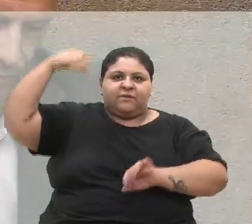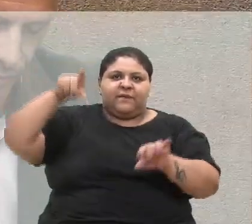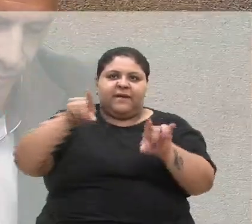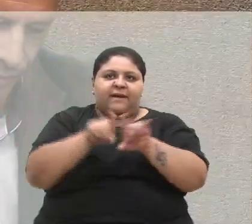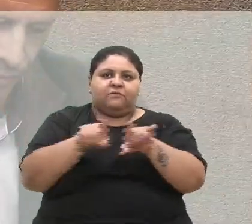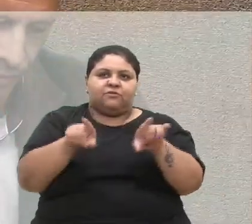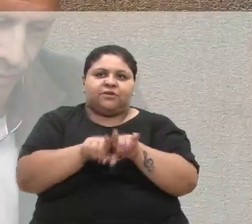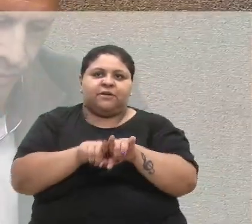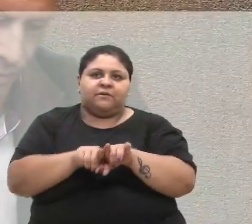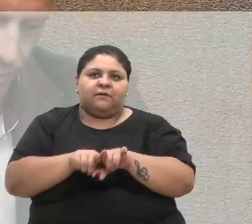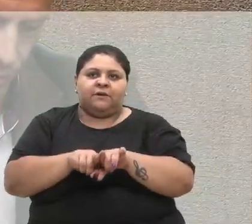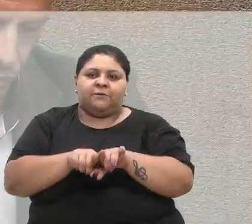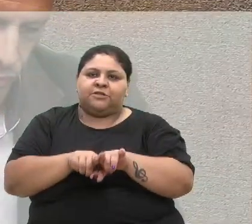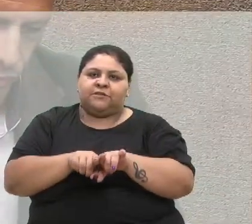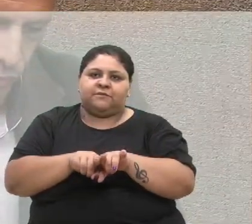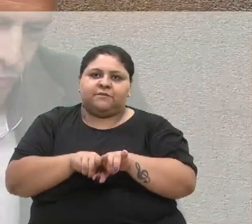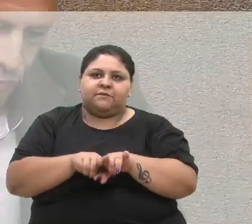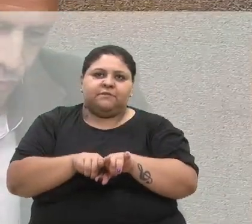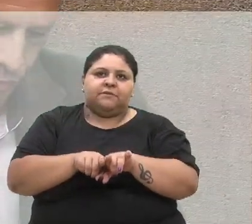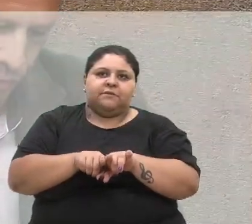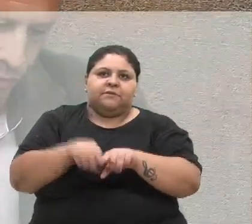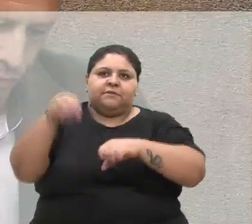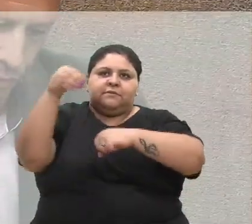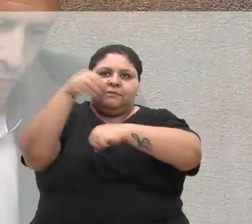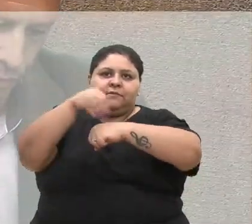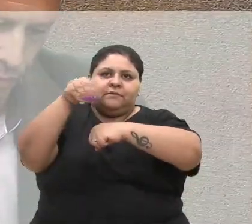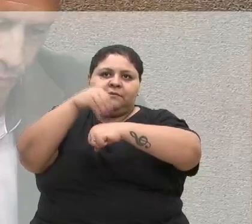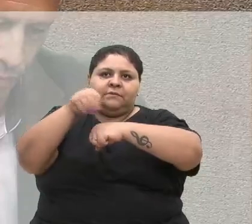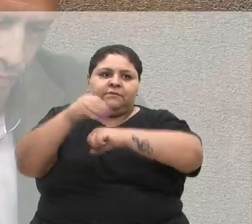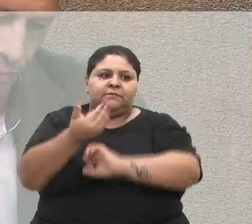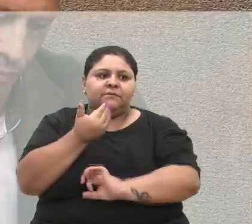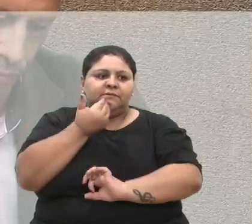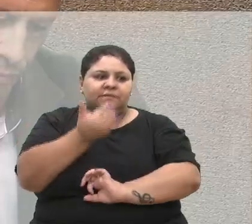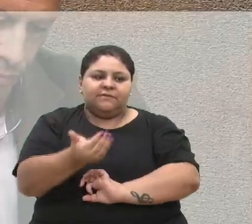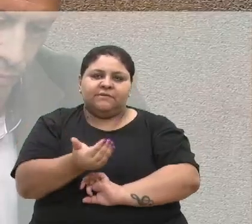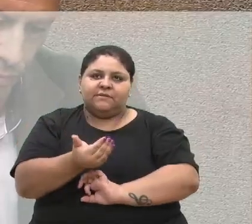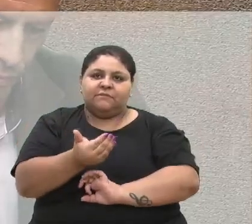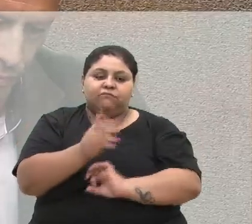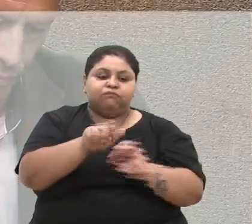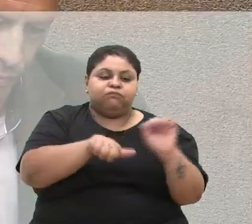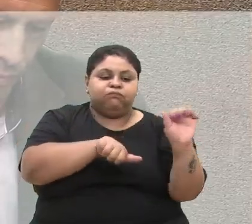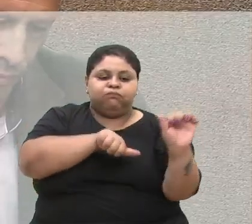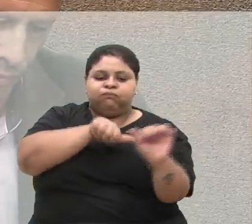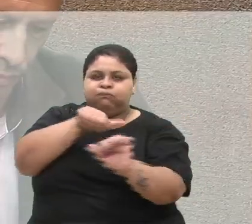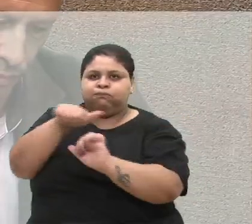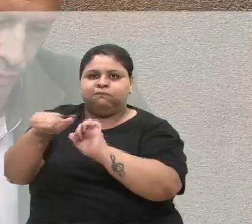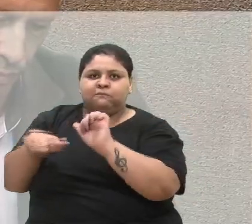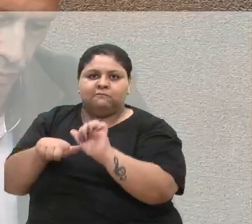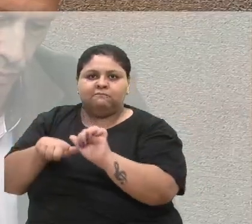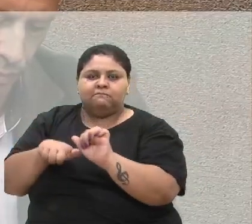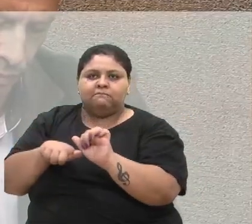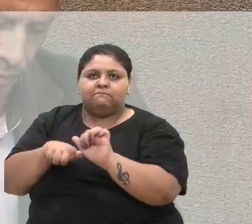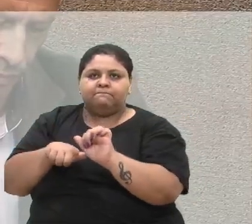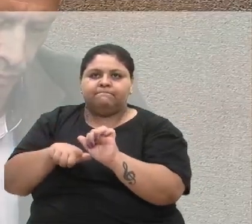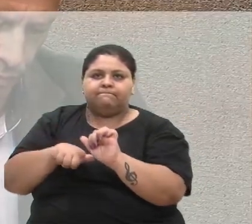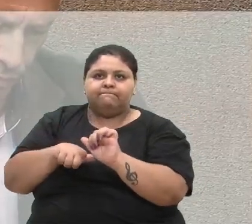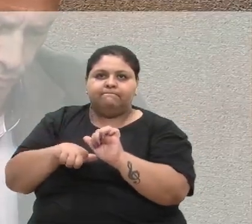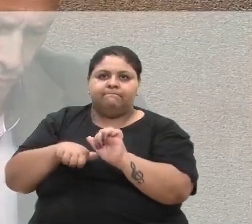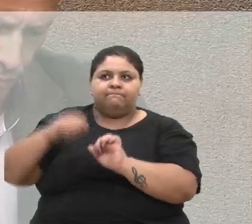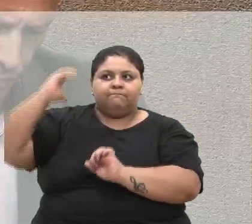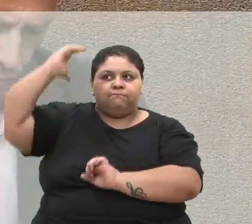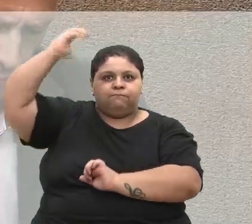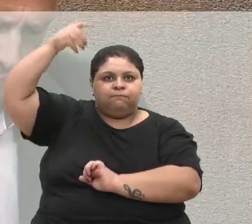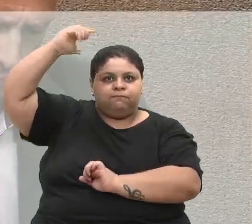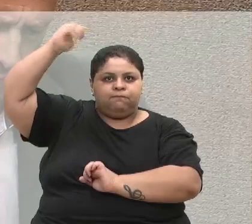mas fiz uma indicação solicitando a troca de lâmpadas comuns